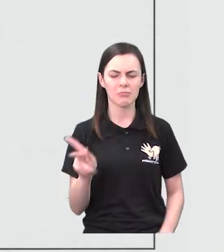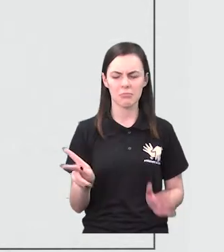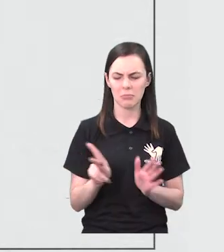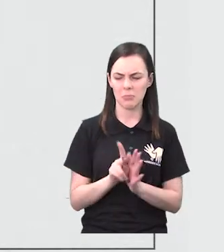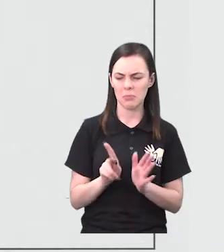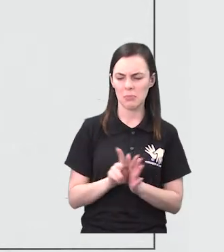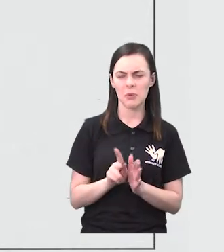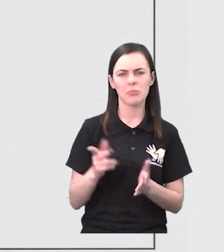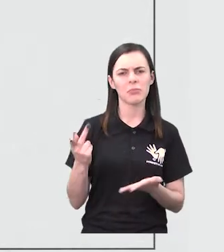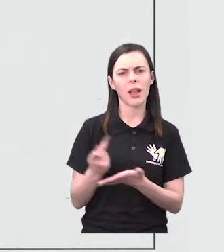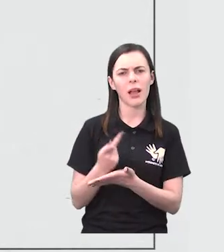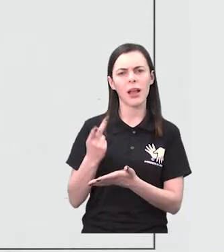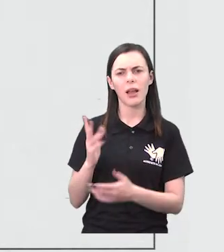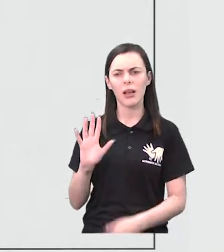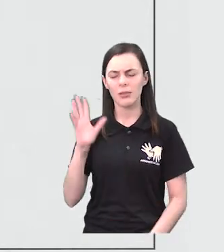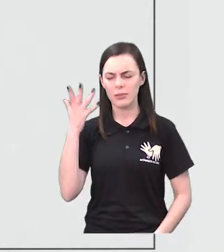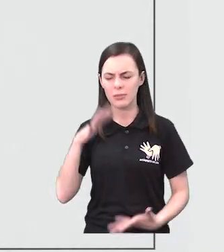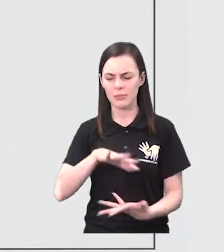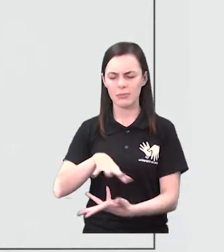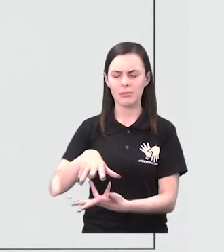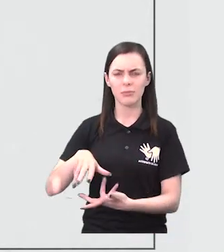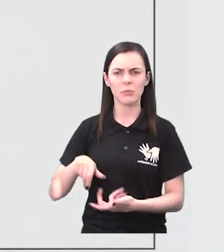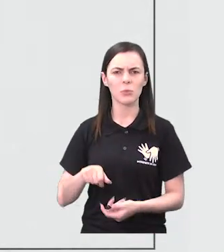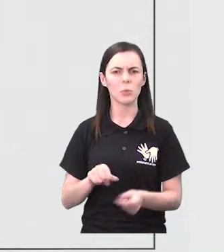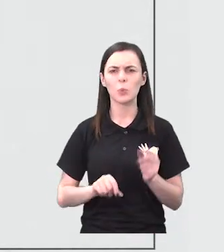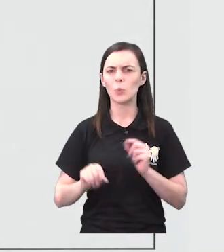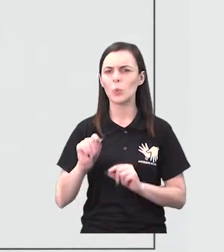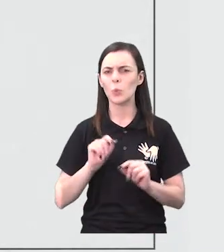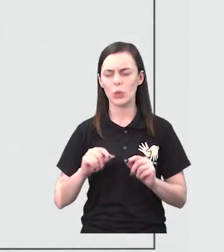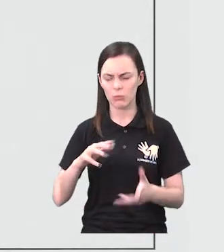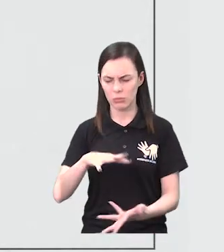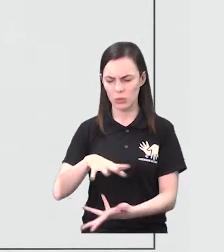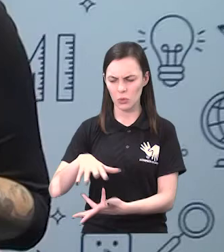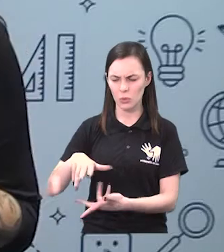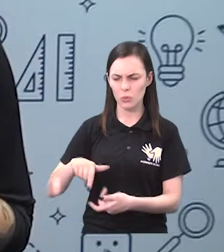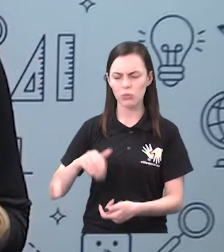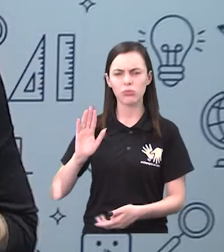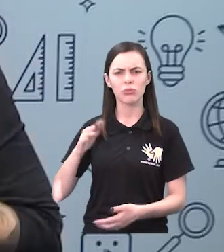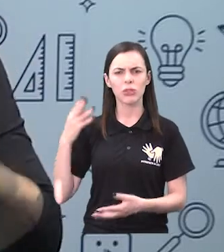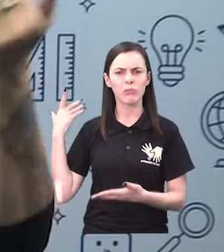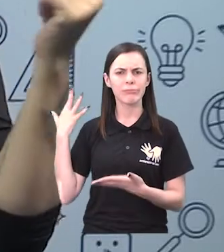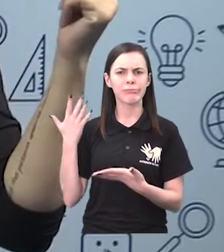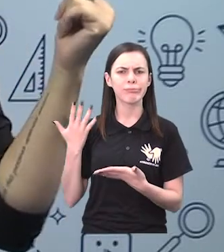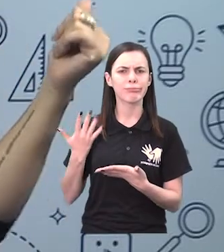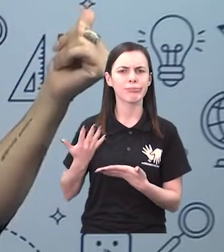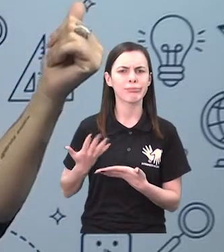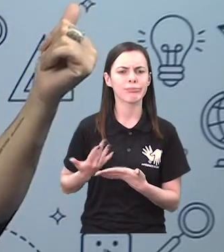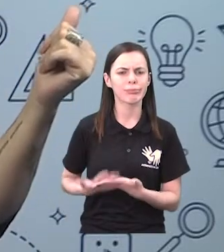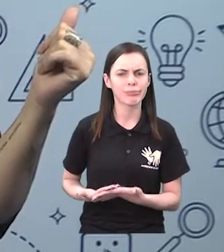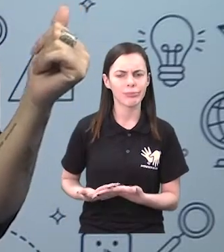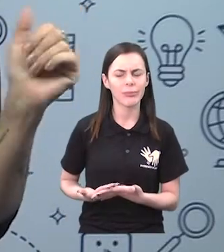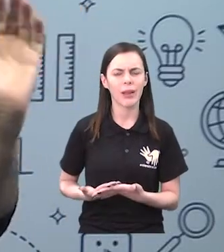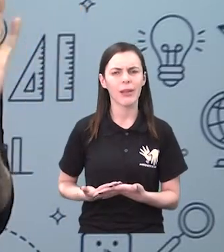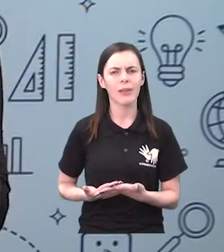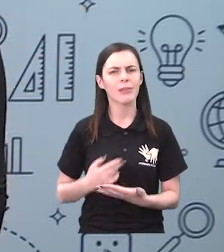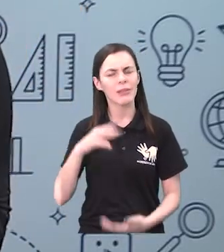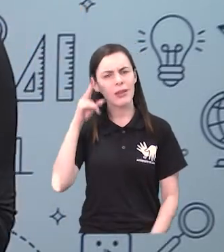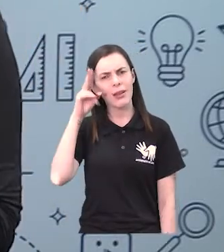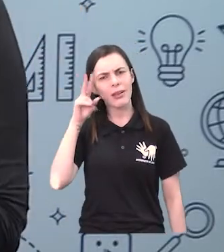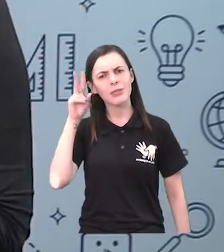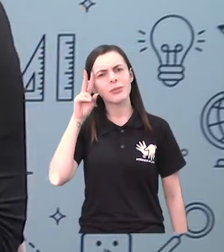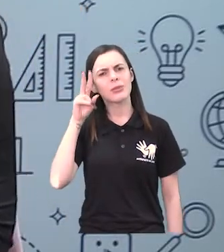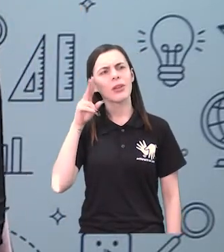eventos do mundo que coisas estão acontecendo no mundo já aconteceram